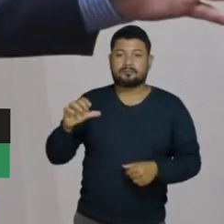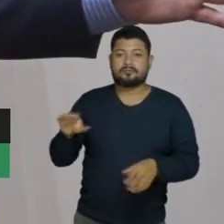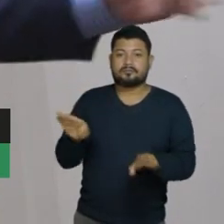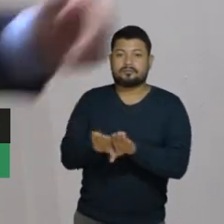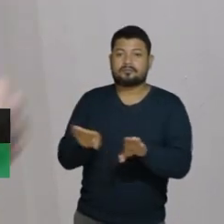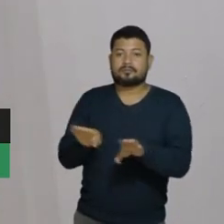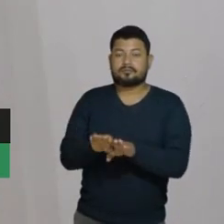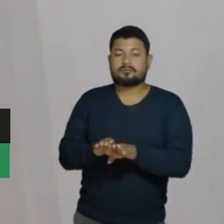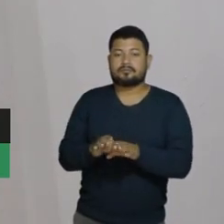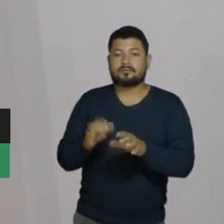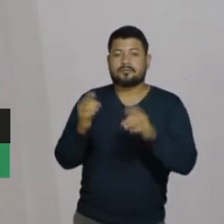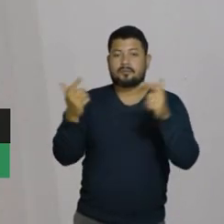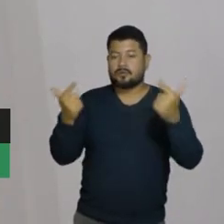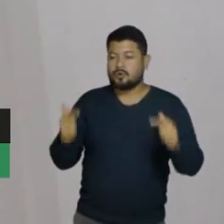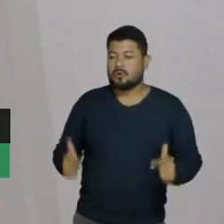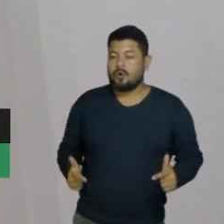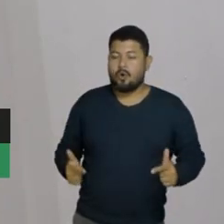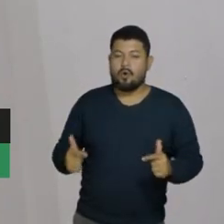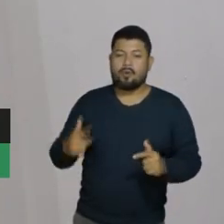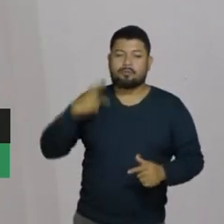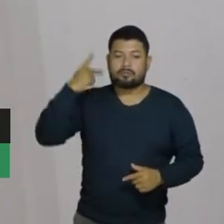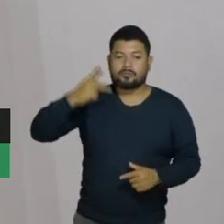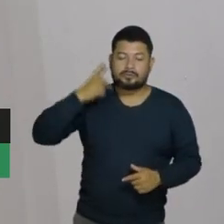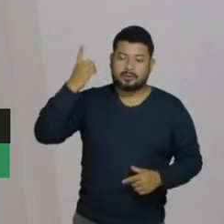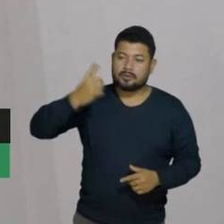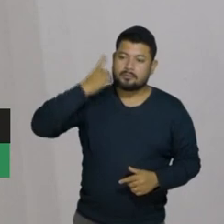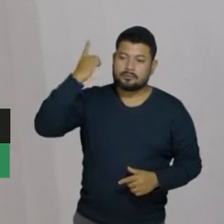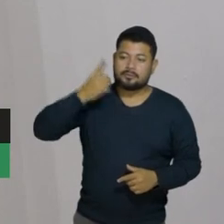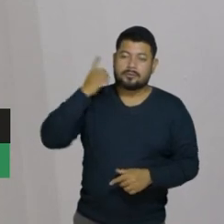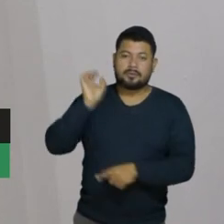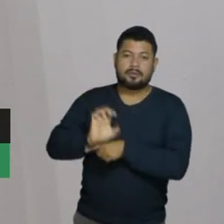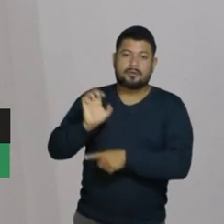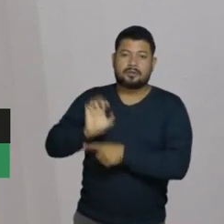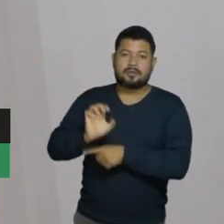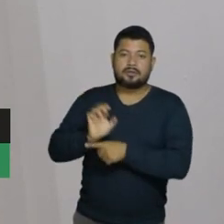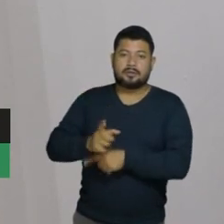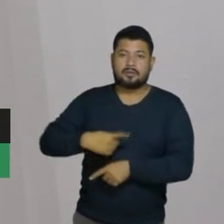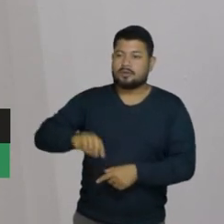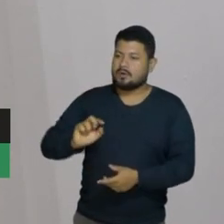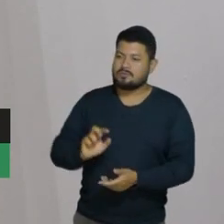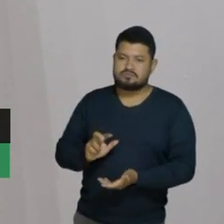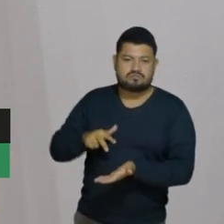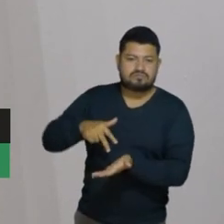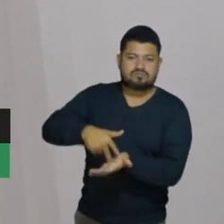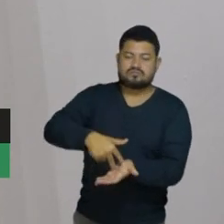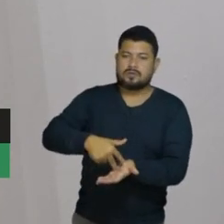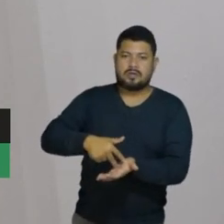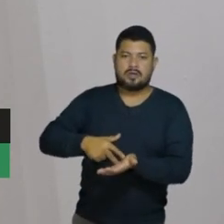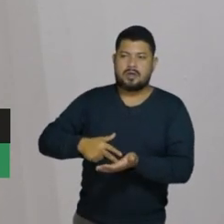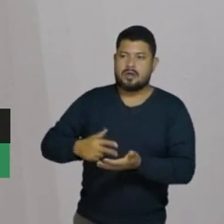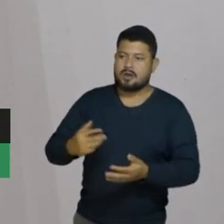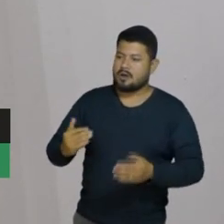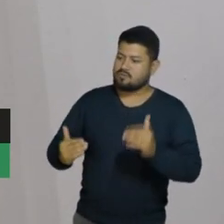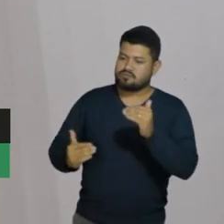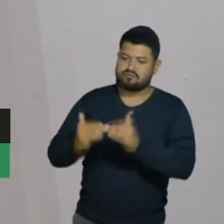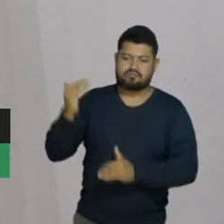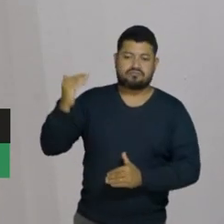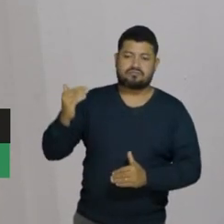dos outros parlamentares dos outros estados do Sul, nos levantarmos contra esse tipo de injustiça que acontece